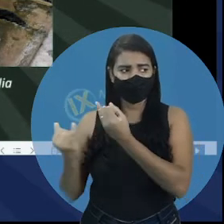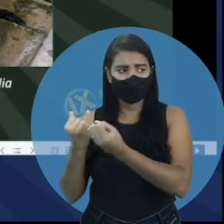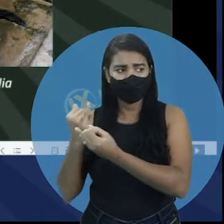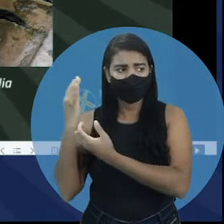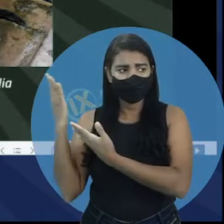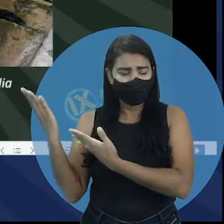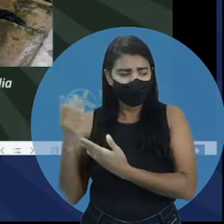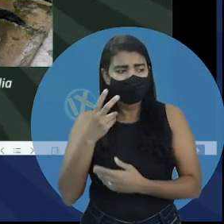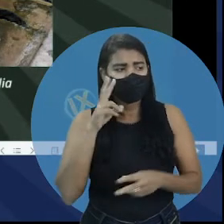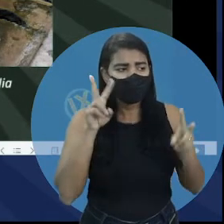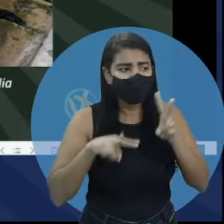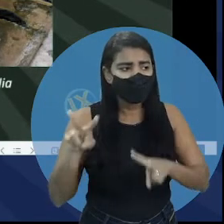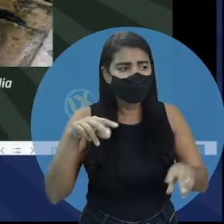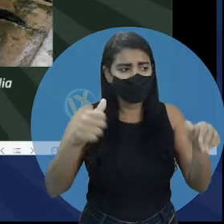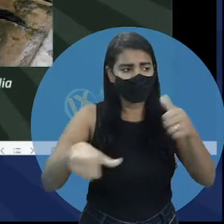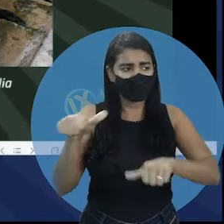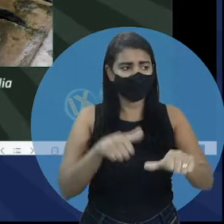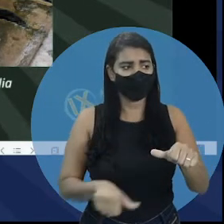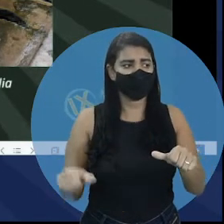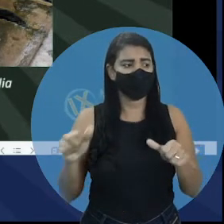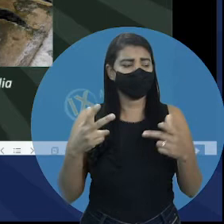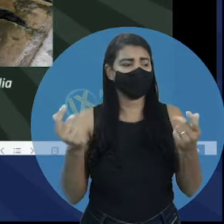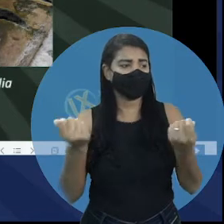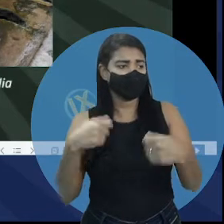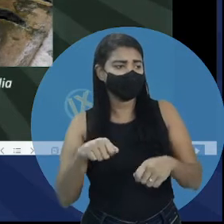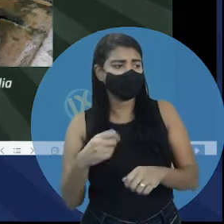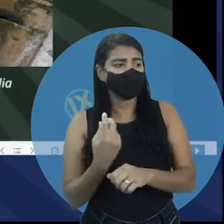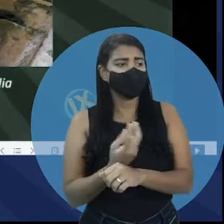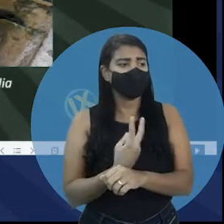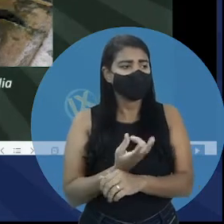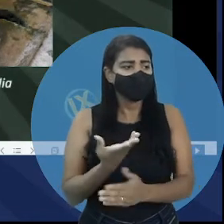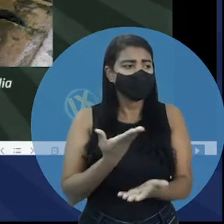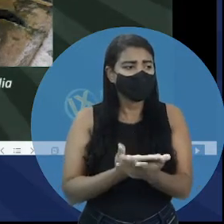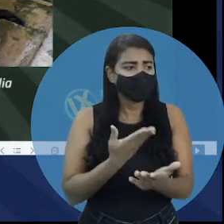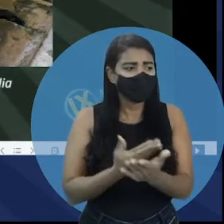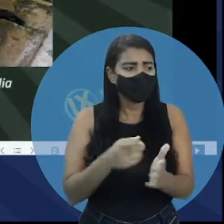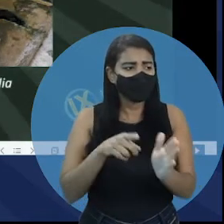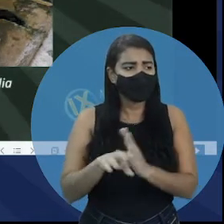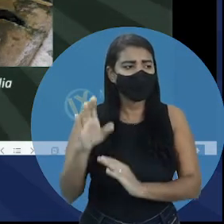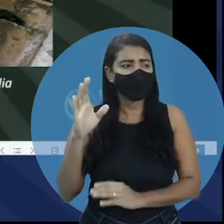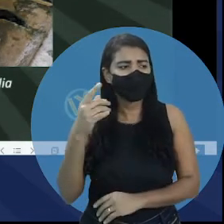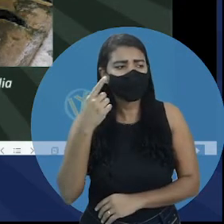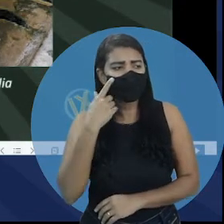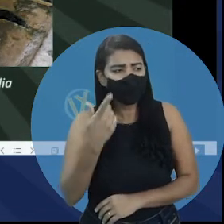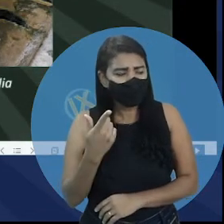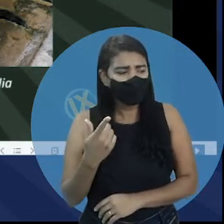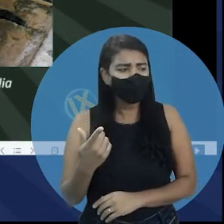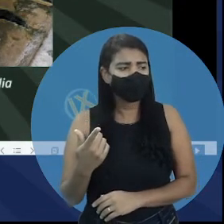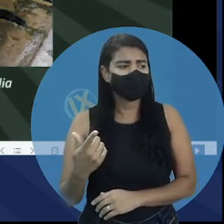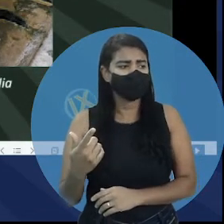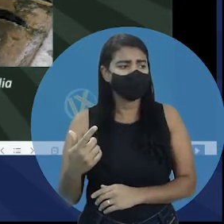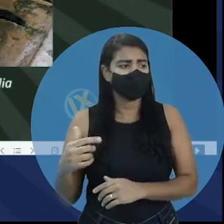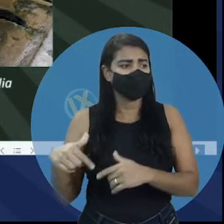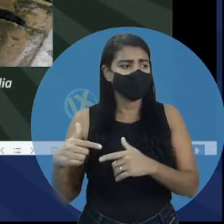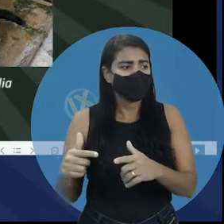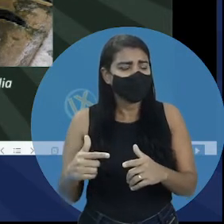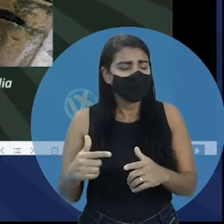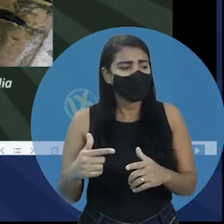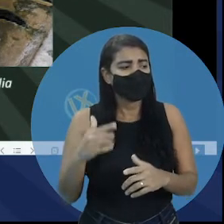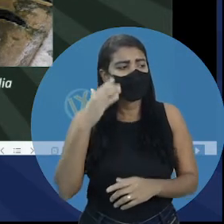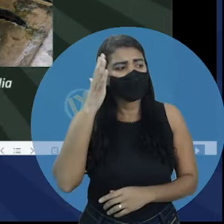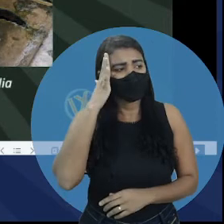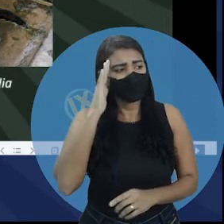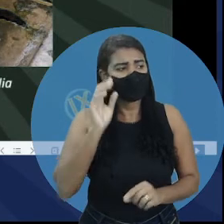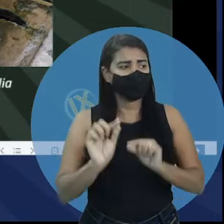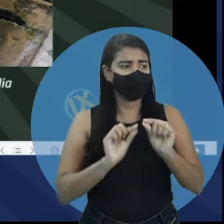algumas possibilidades e aí pesquisou também para ver se já existiam trabalhos com essas plantas e chegamos à conclusão de